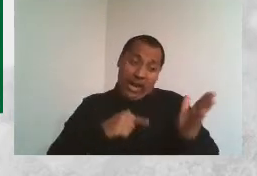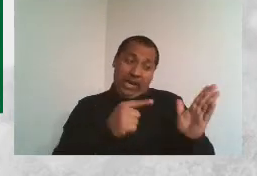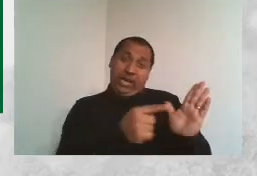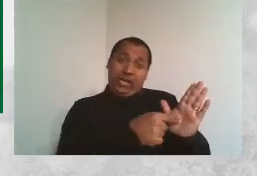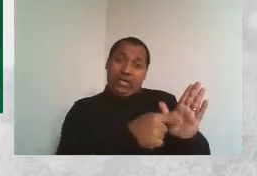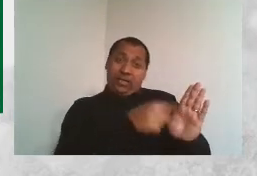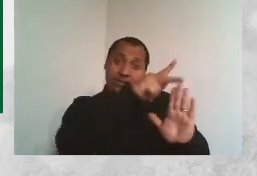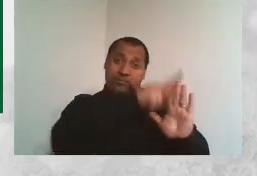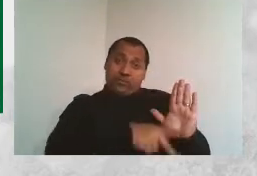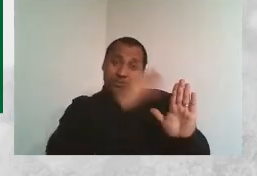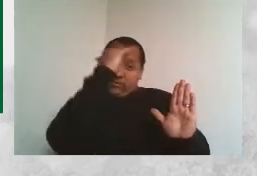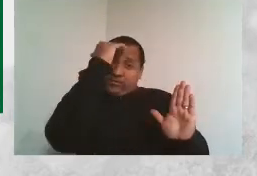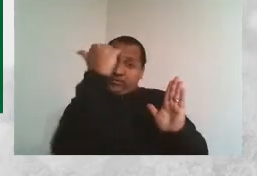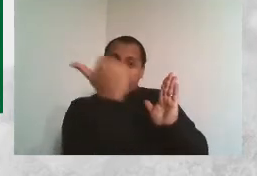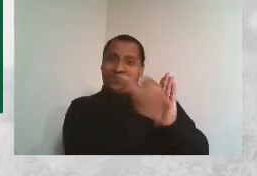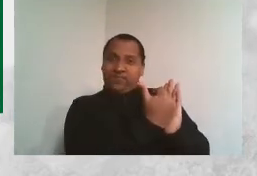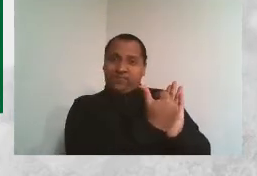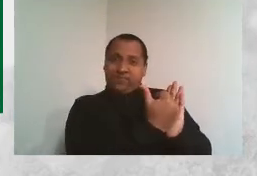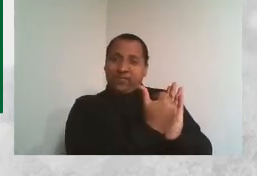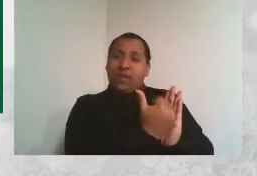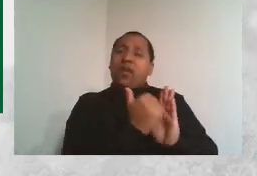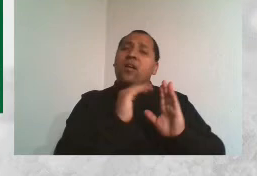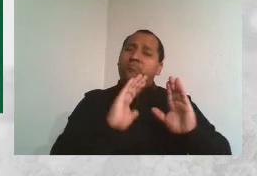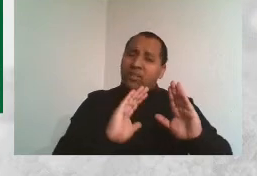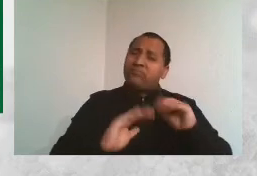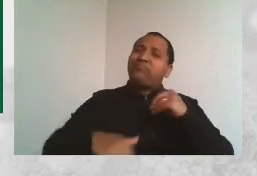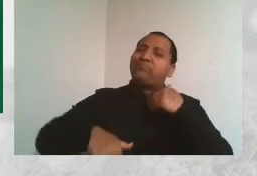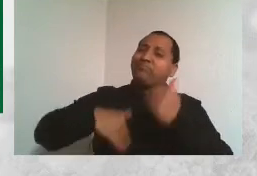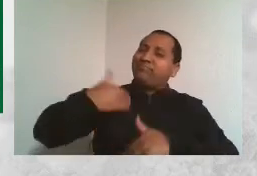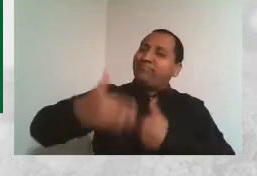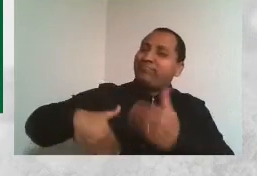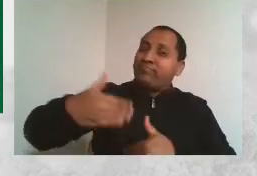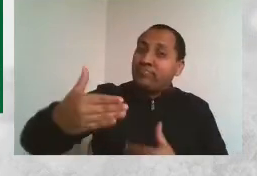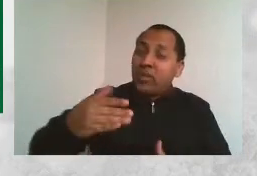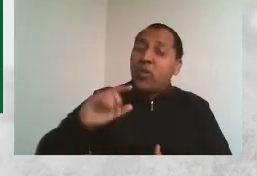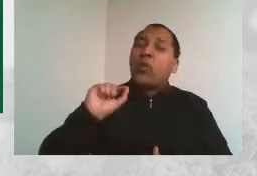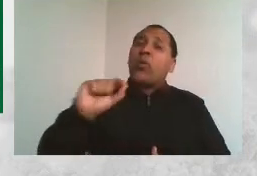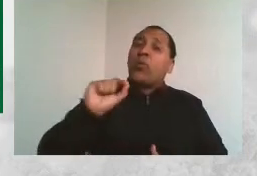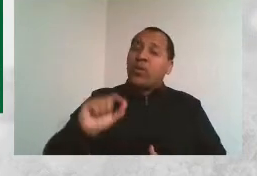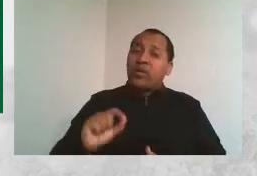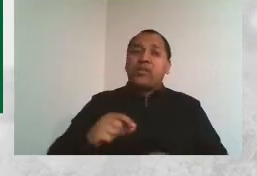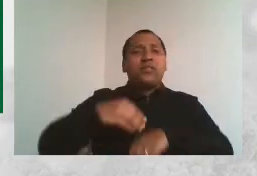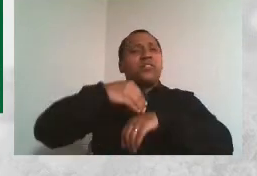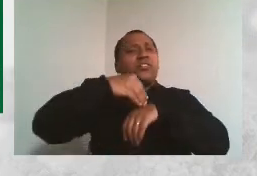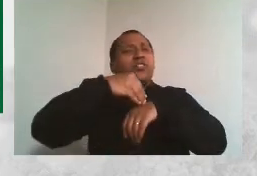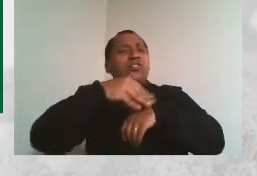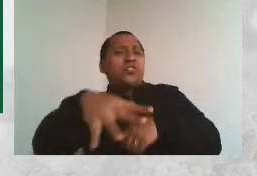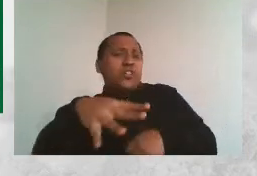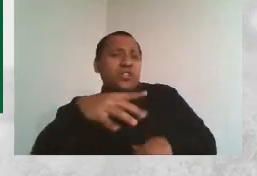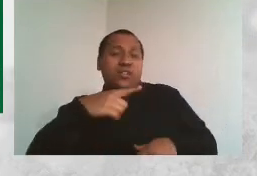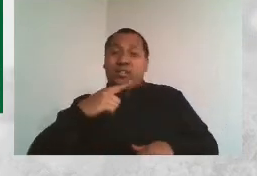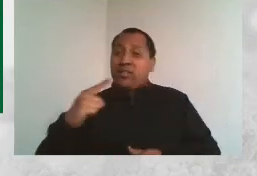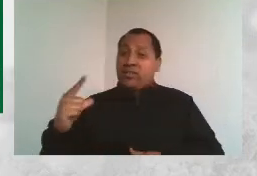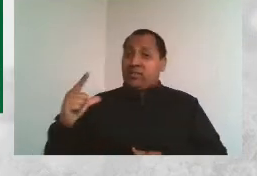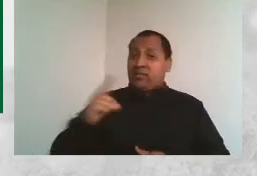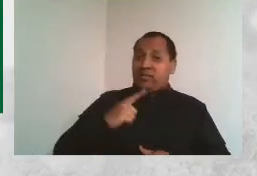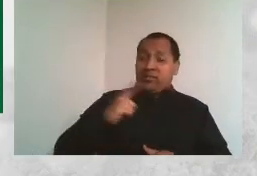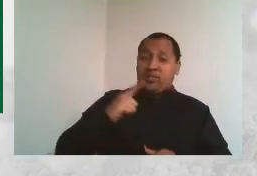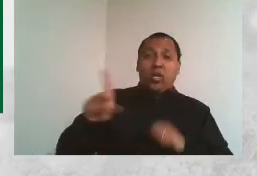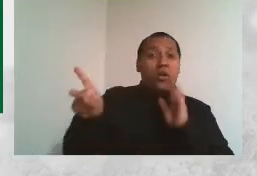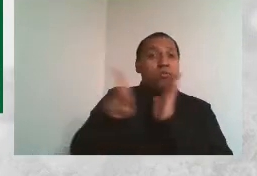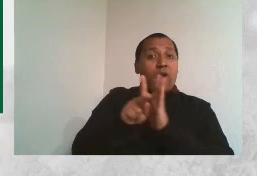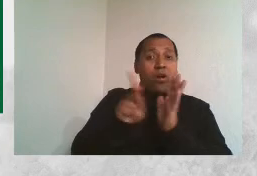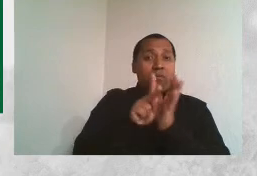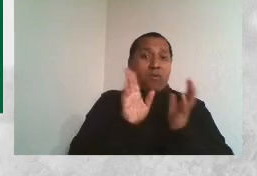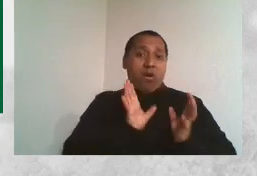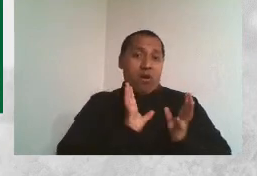portaria, e além disso também saiu uma orientação provisória pela Organização